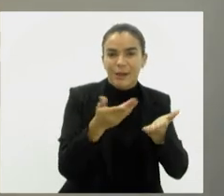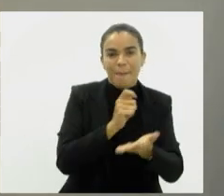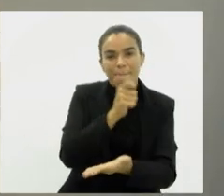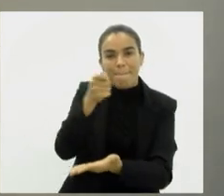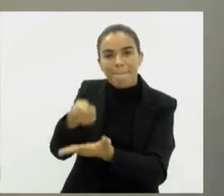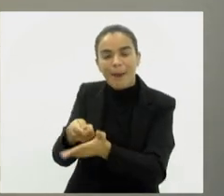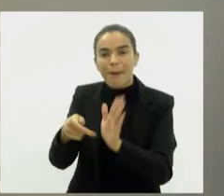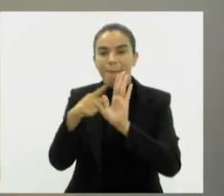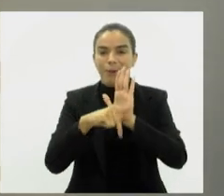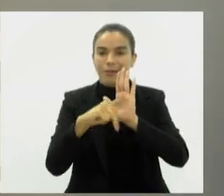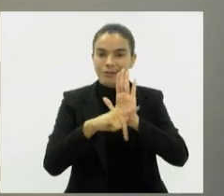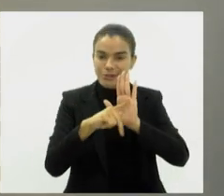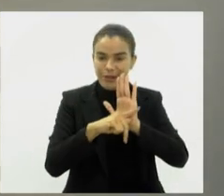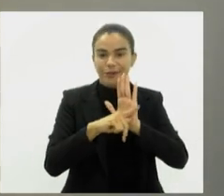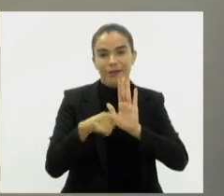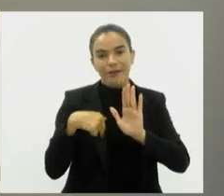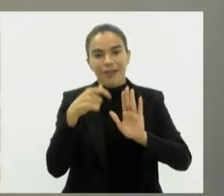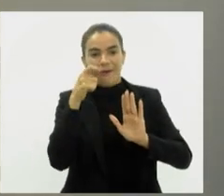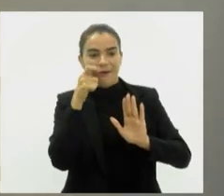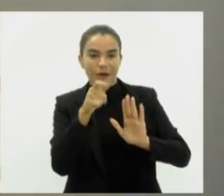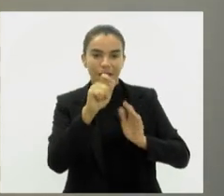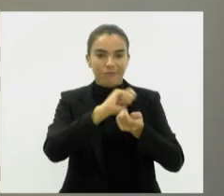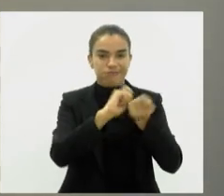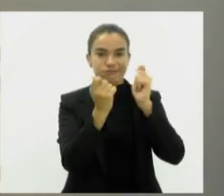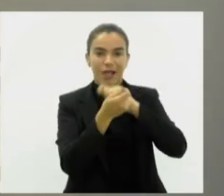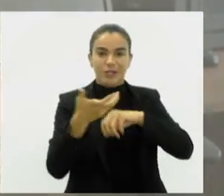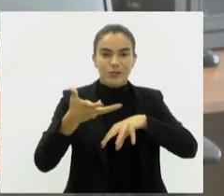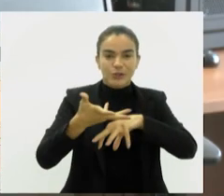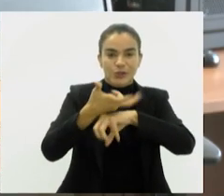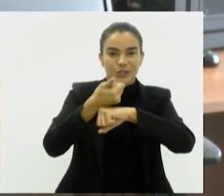os projetos justamente que têm um olhar de maior sustentabilidade.